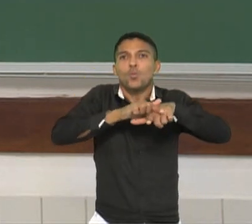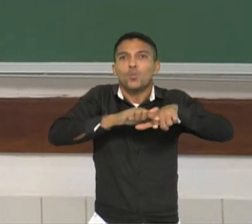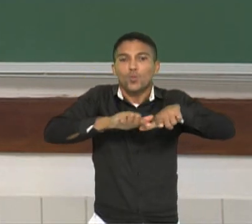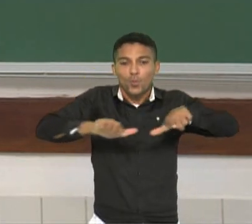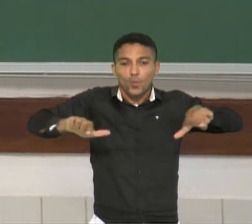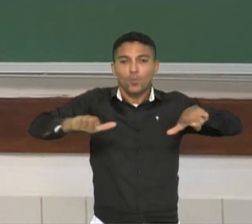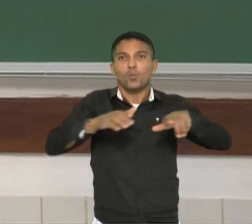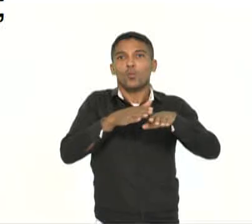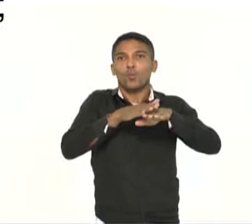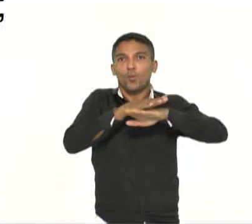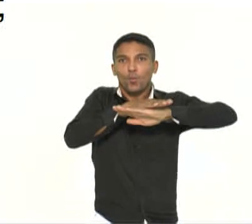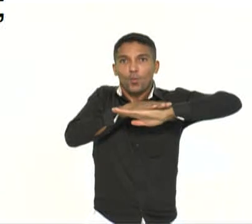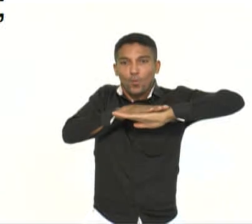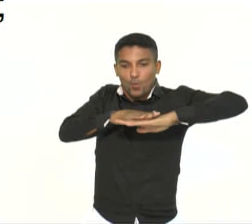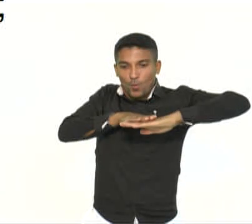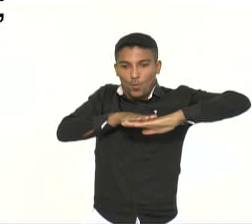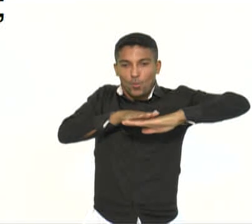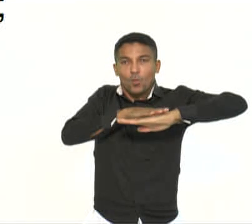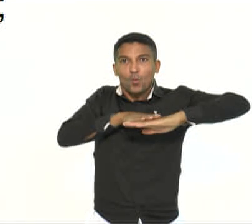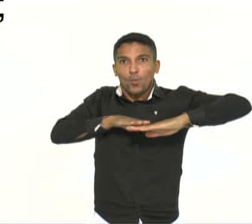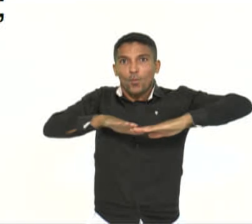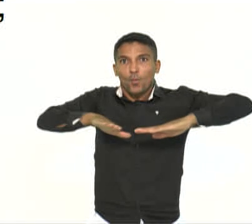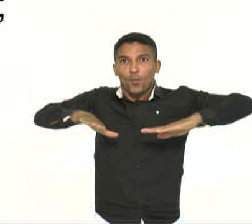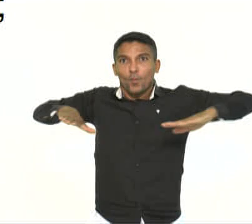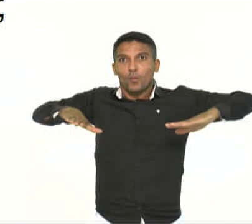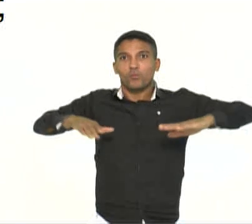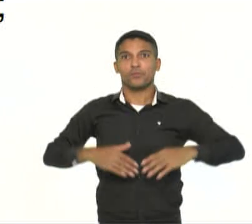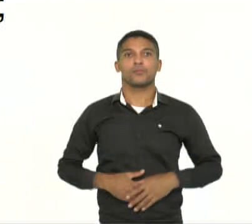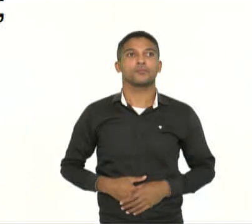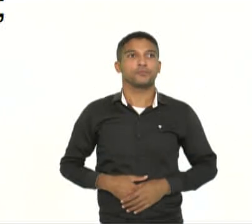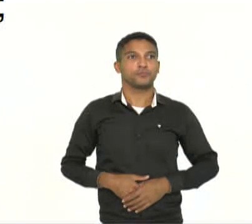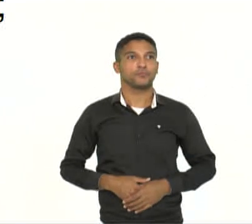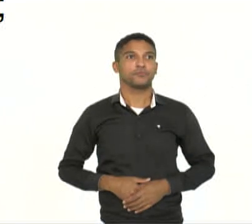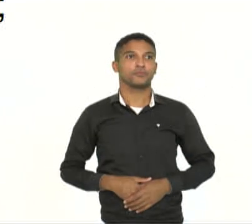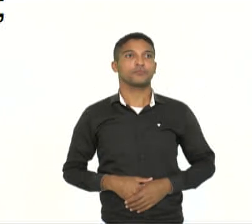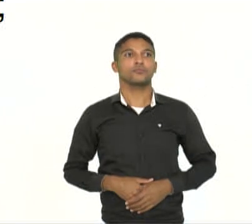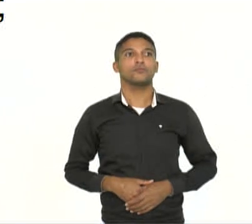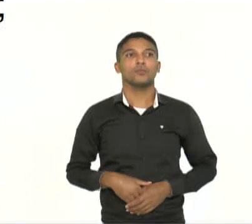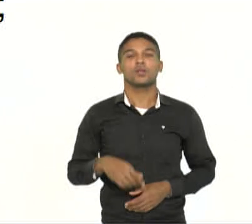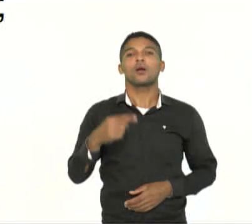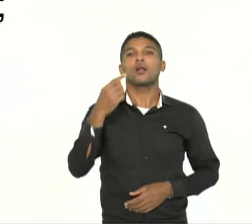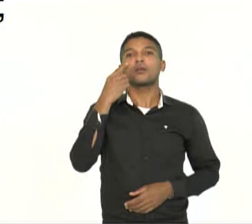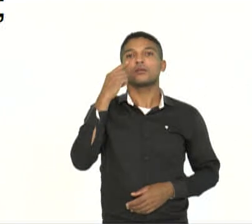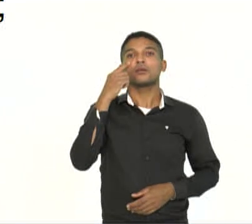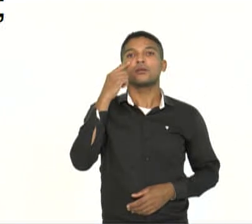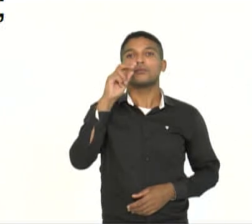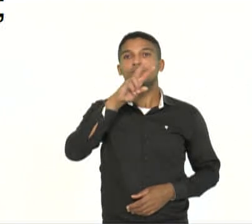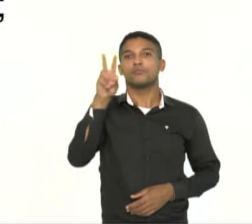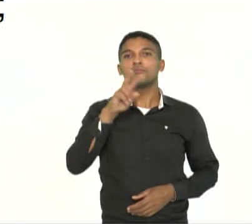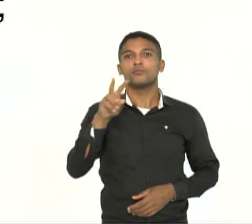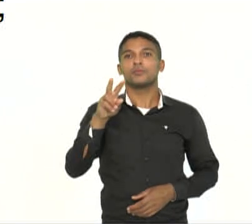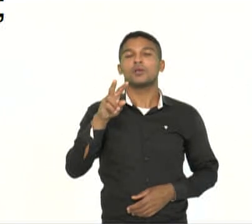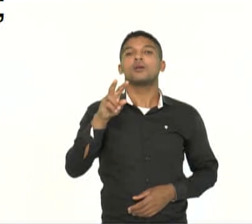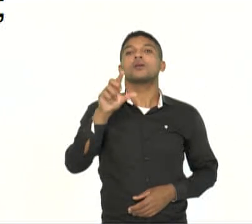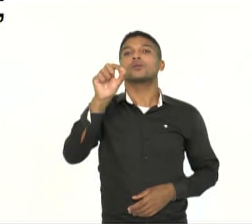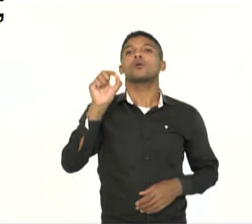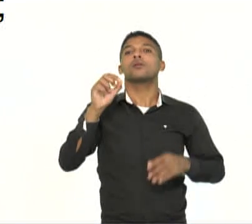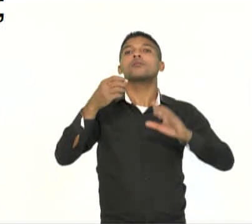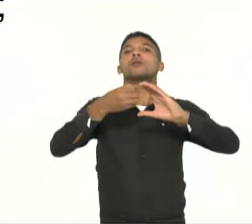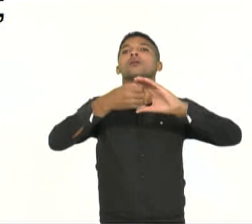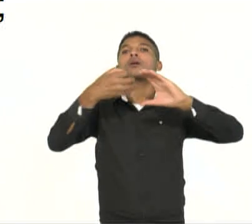na tela, olha lá, ó. Marque a alternativa que responde a uma das características das pradarias. Letra